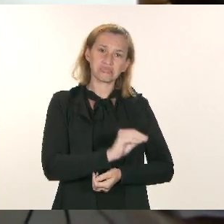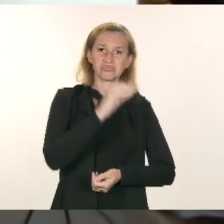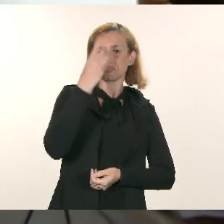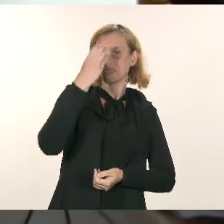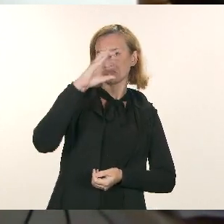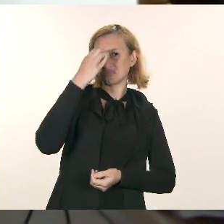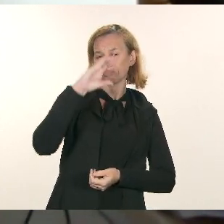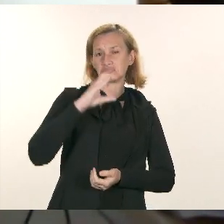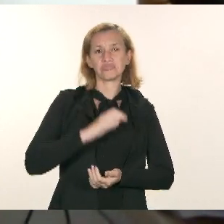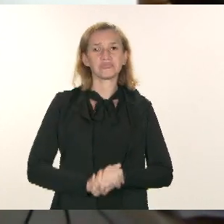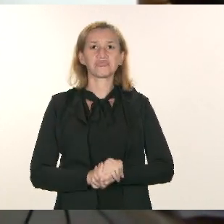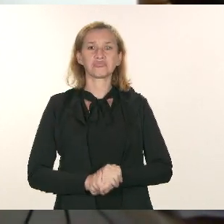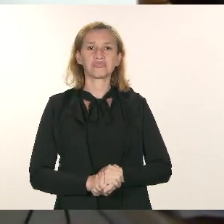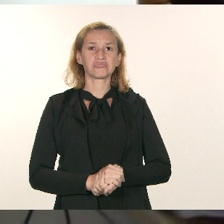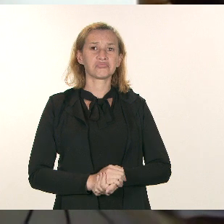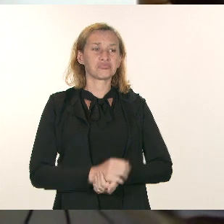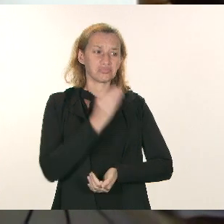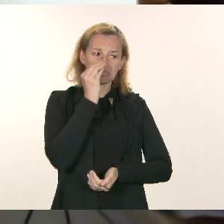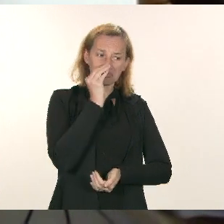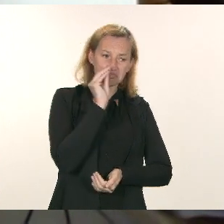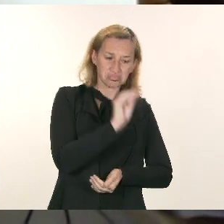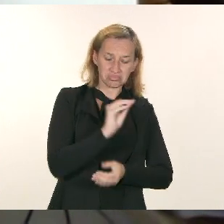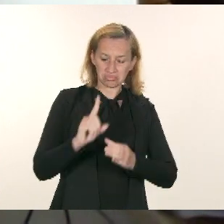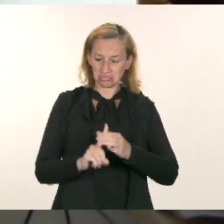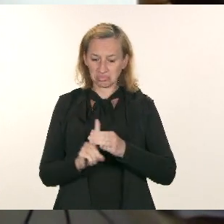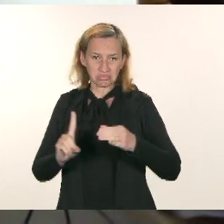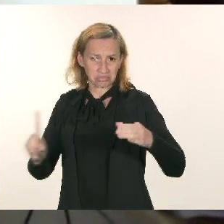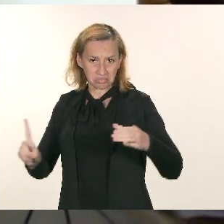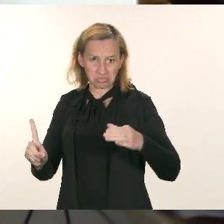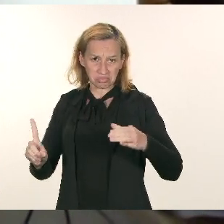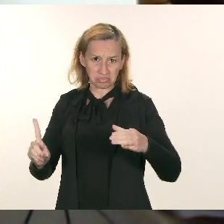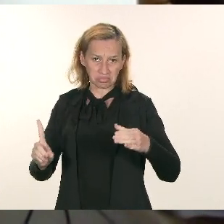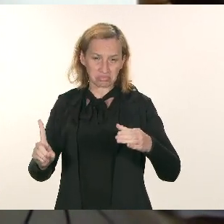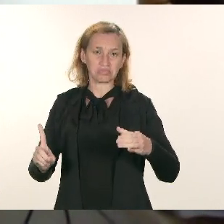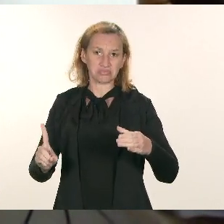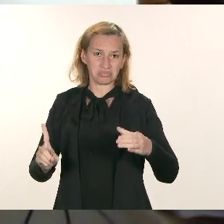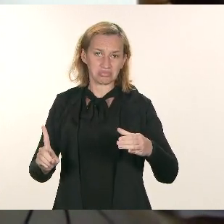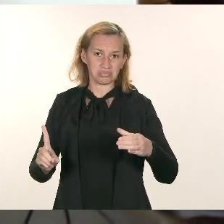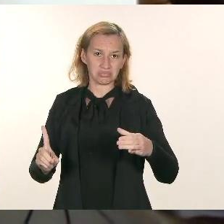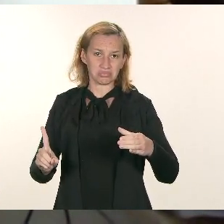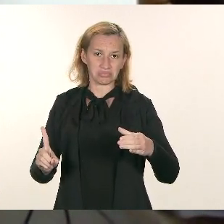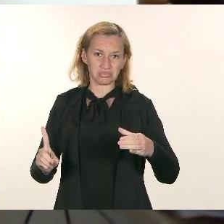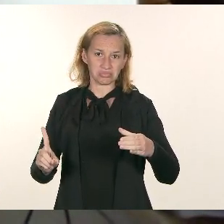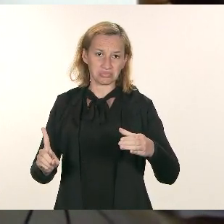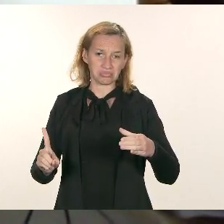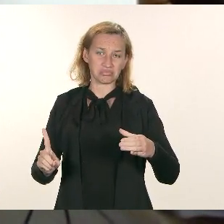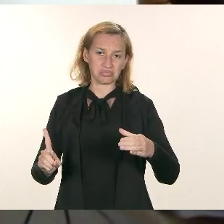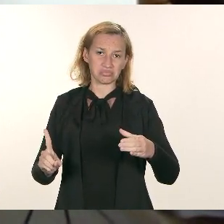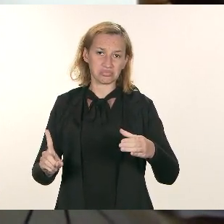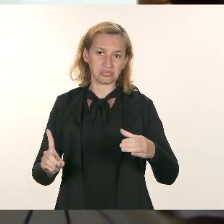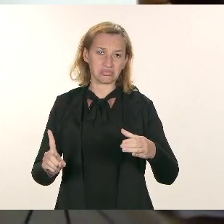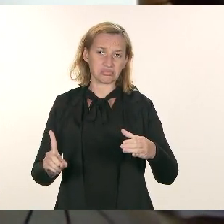negou que a aglomeração fosse responsável pela contaminação,